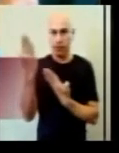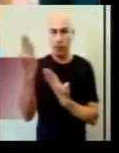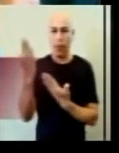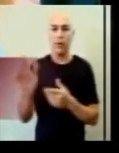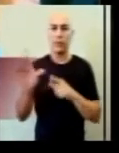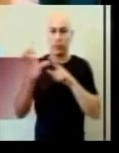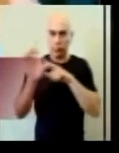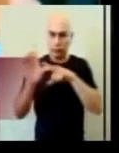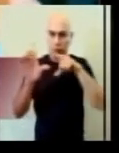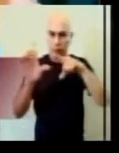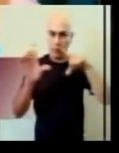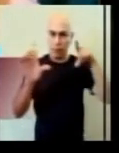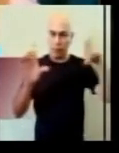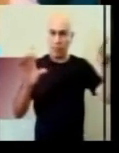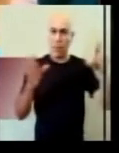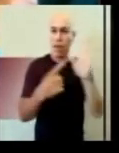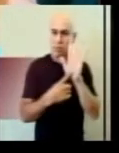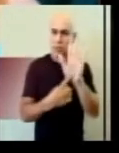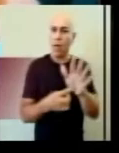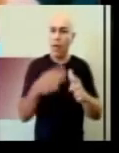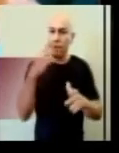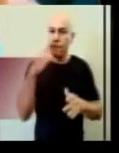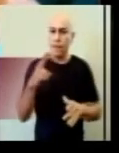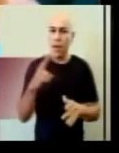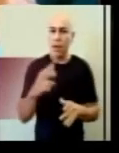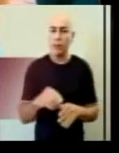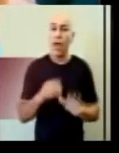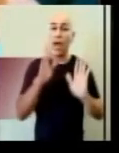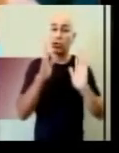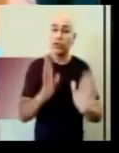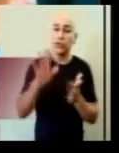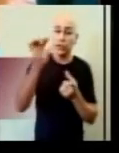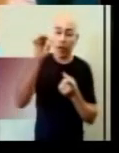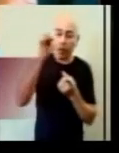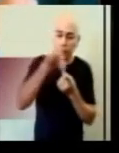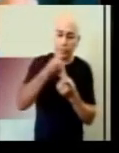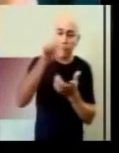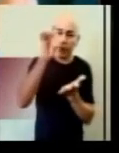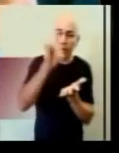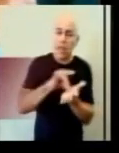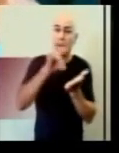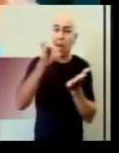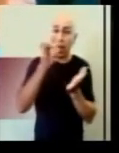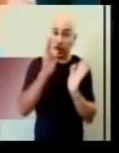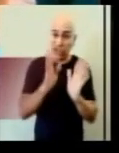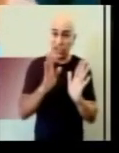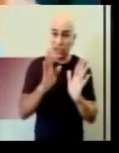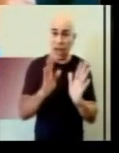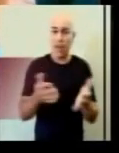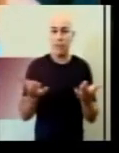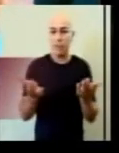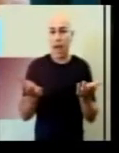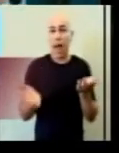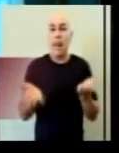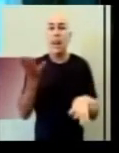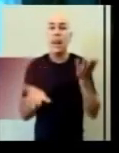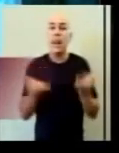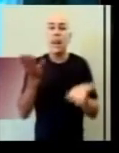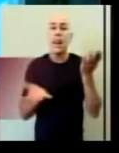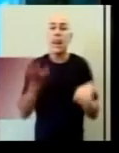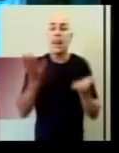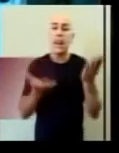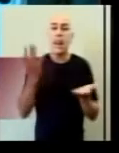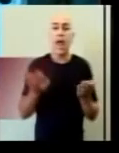ver também casos confirmados agora leves de Covid, através do melhor teste